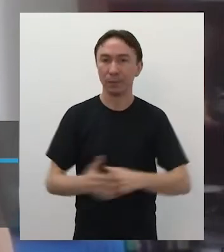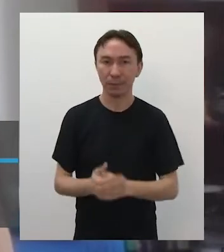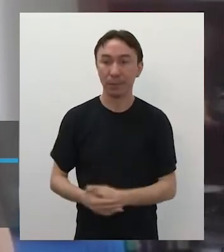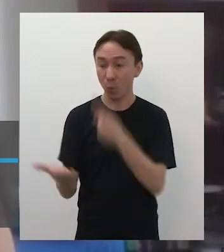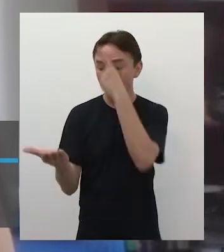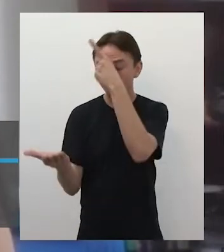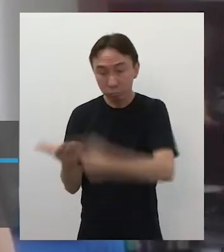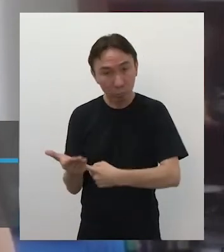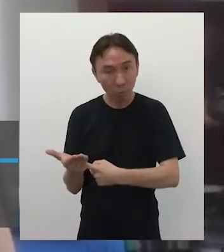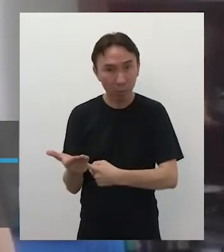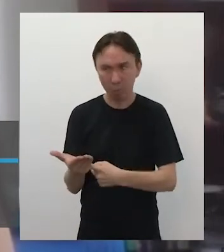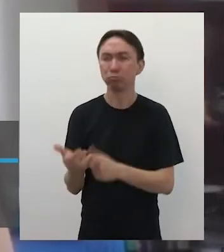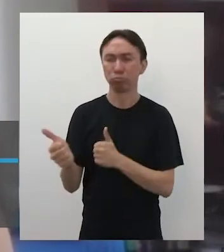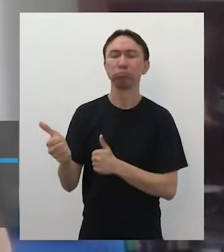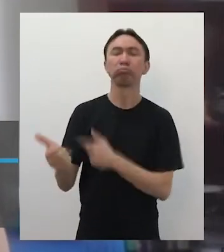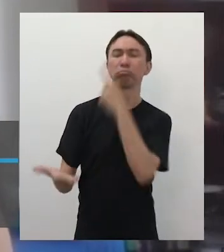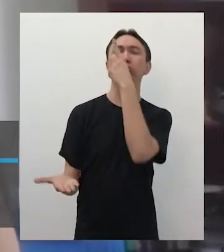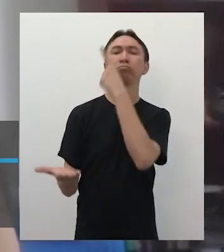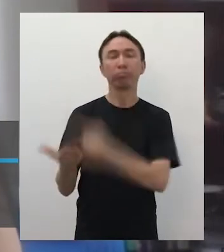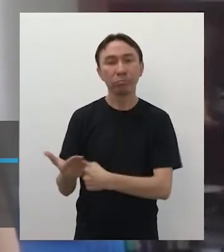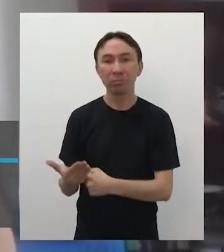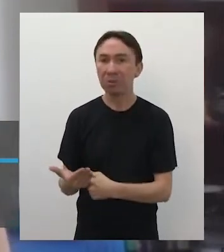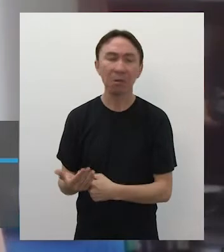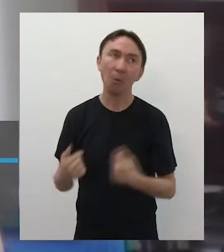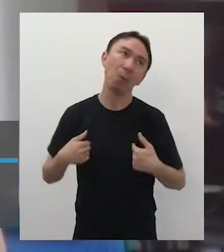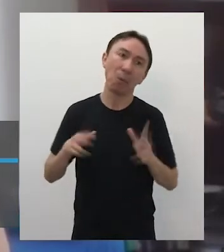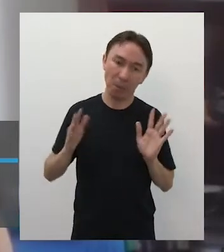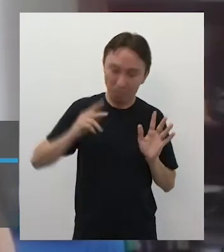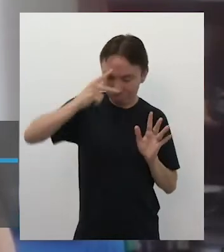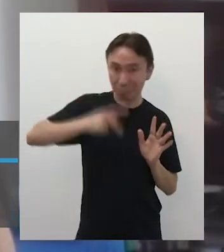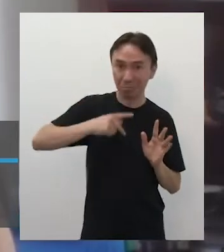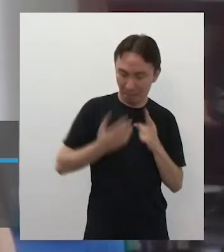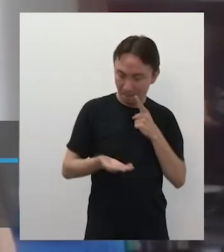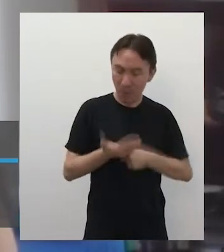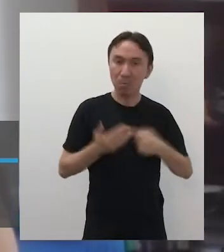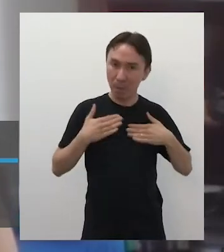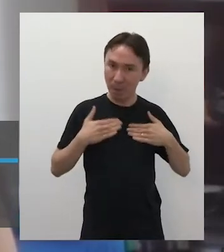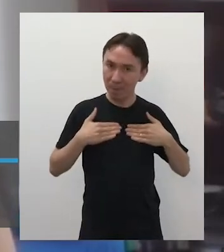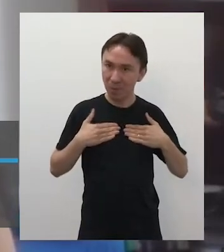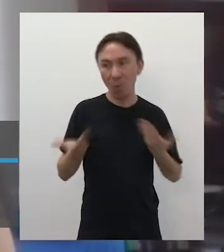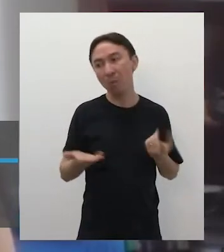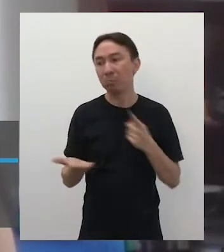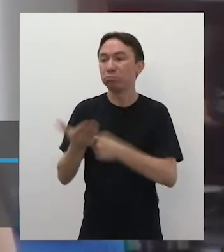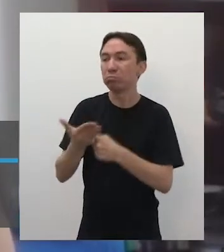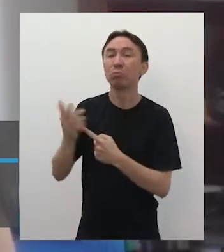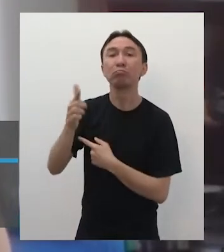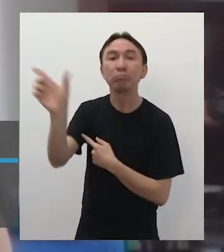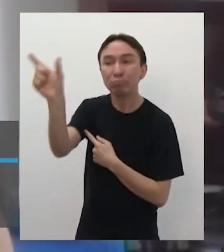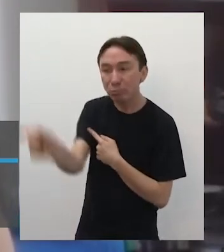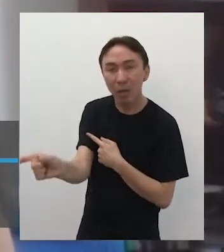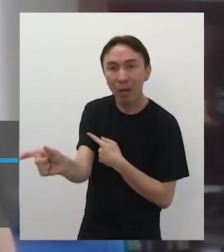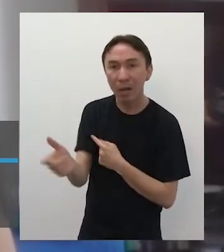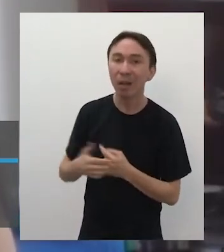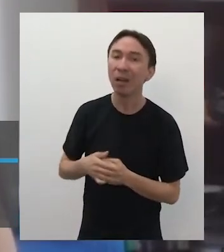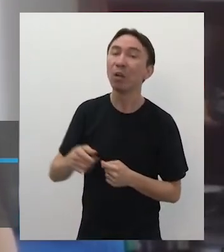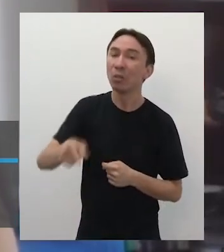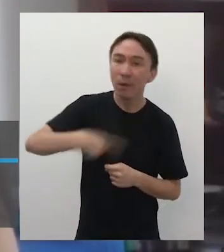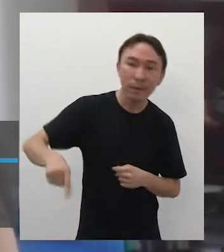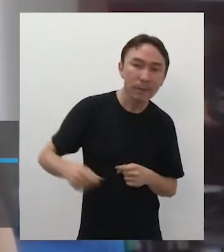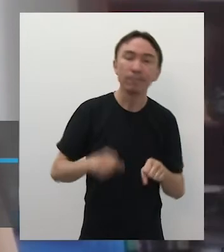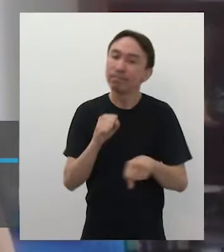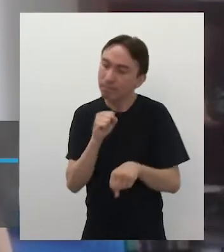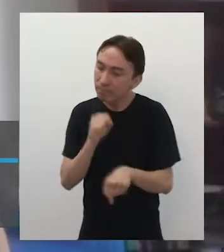é justamente a gente assumir compromissos, né, e se responsabilizar com os combinados que a gente fez, né?